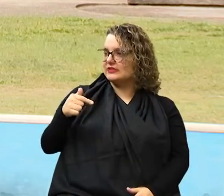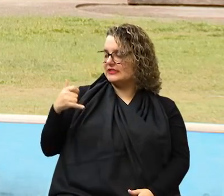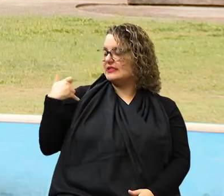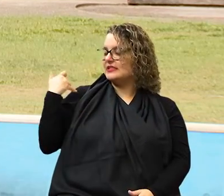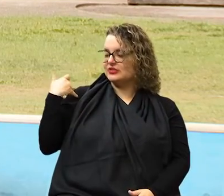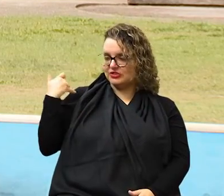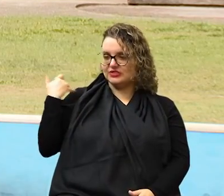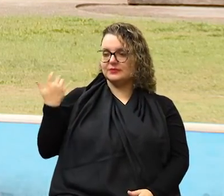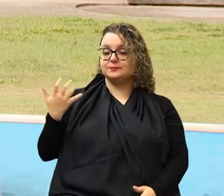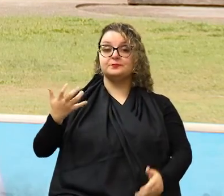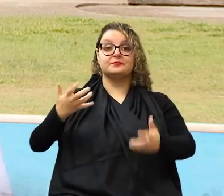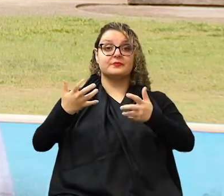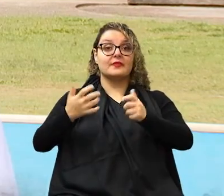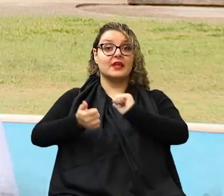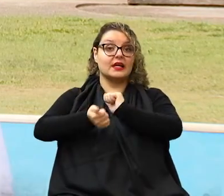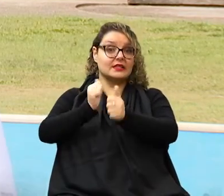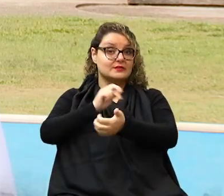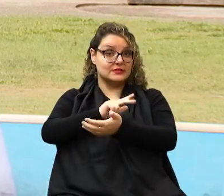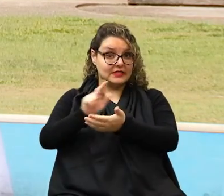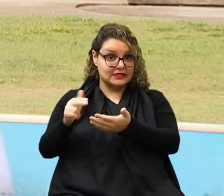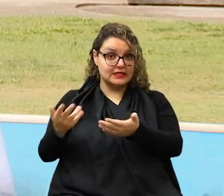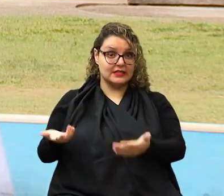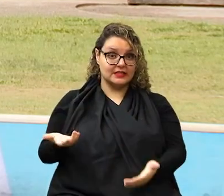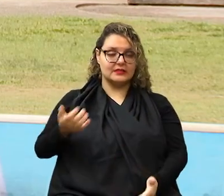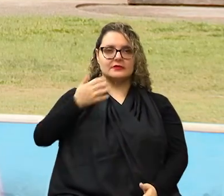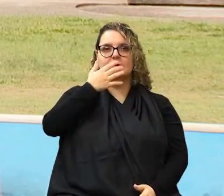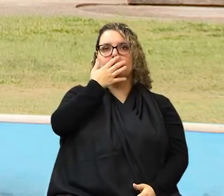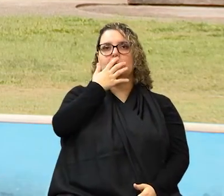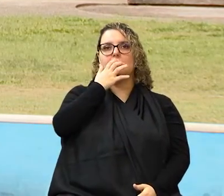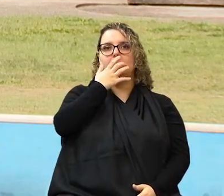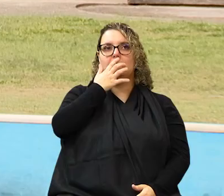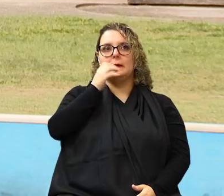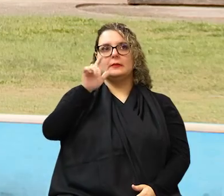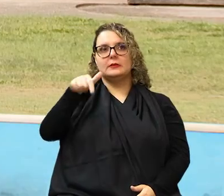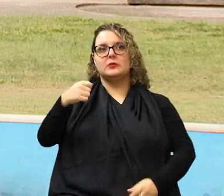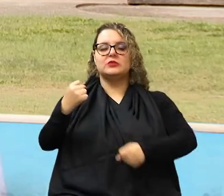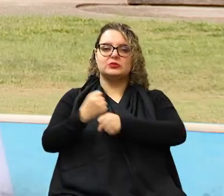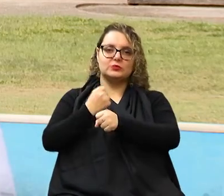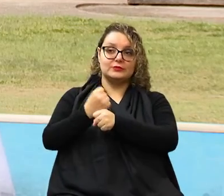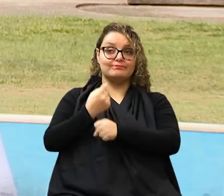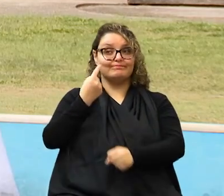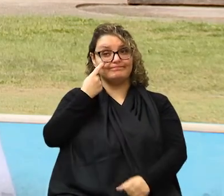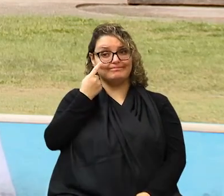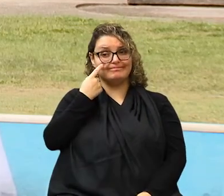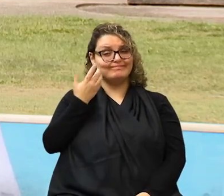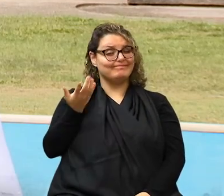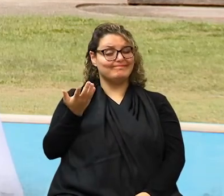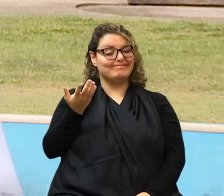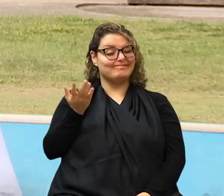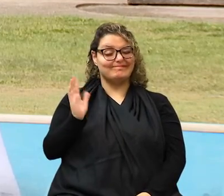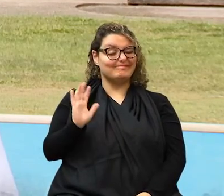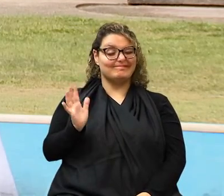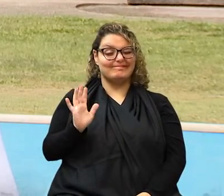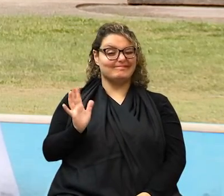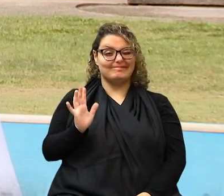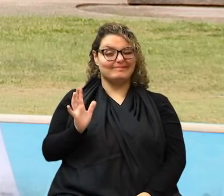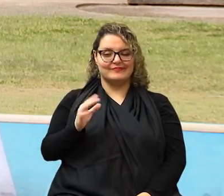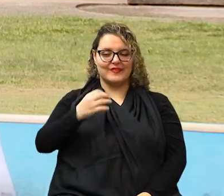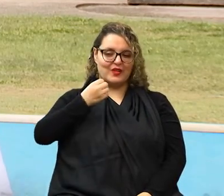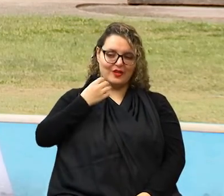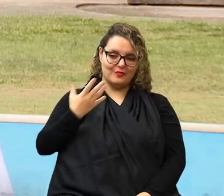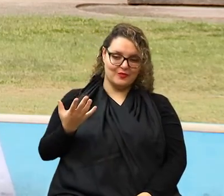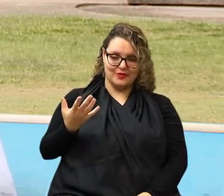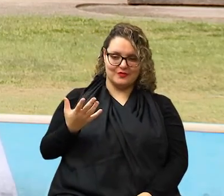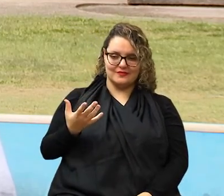com 17 anos, querendo ser atleta. Depois de alguns anos eu vi que não